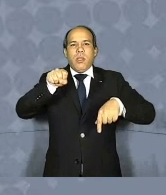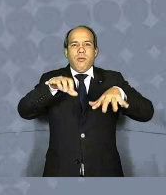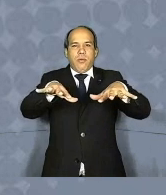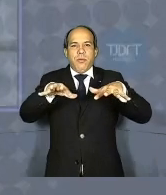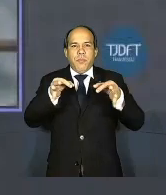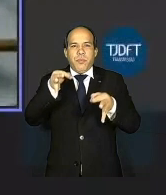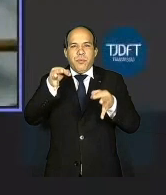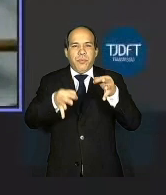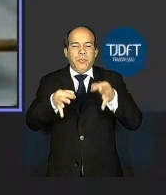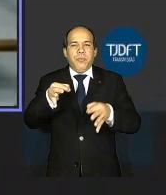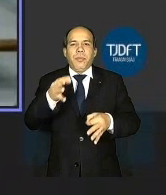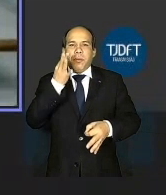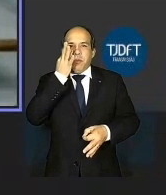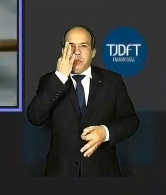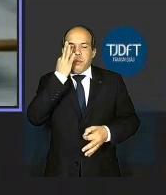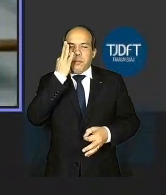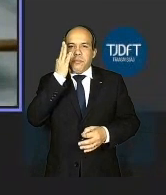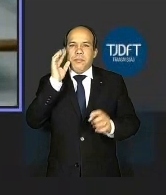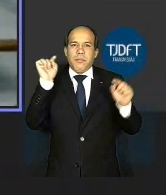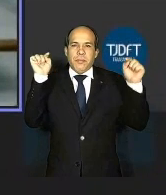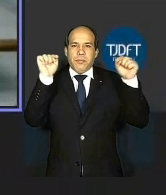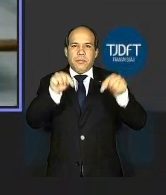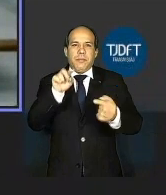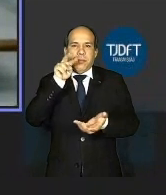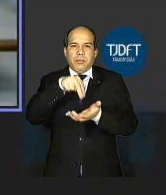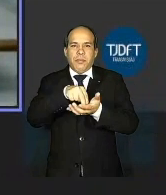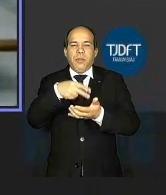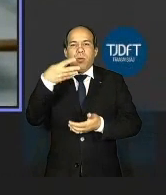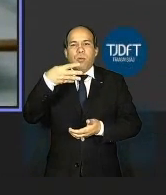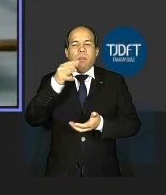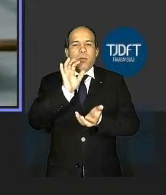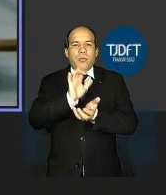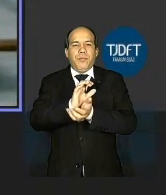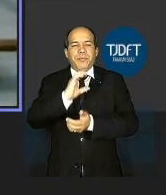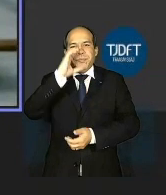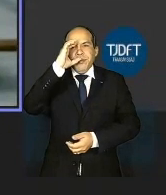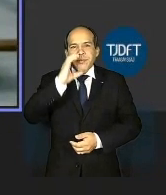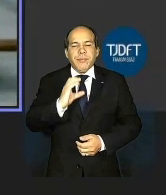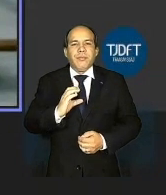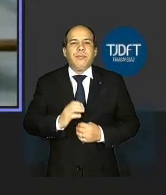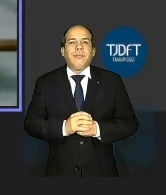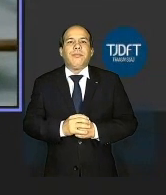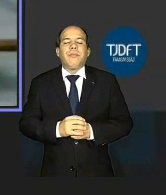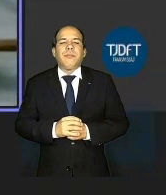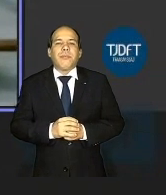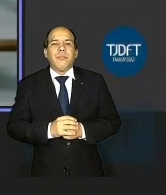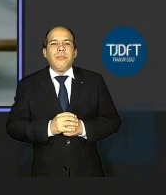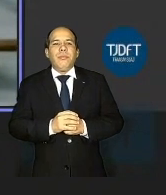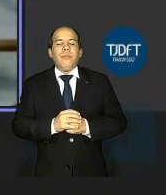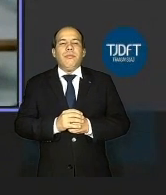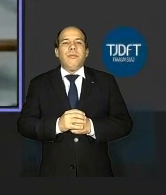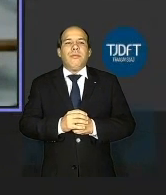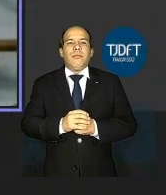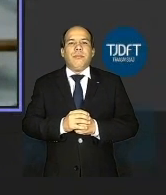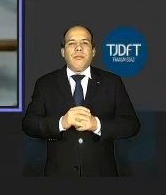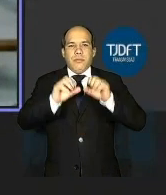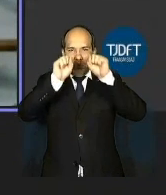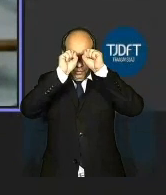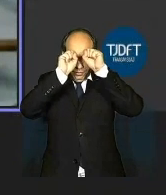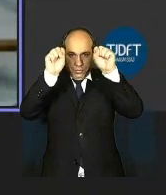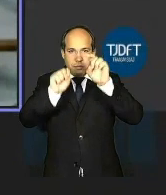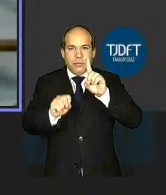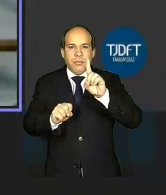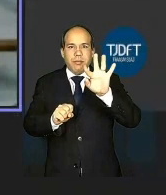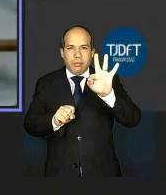aberta a 8ª sessão ordinária presencial da 4ª turma civil do Tribunal